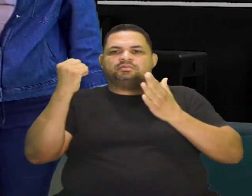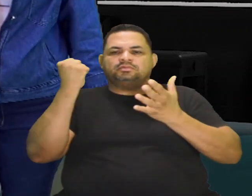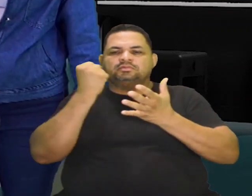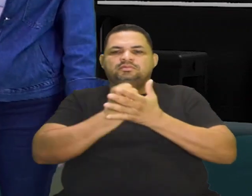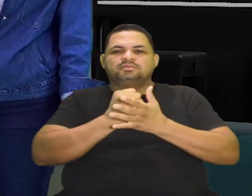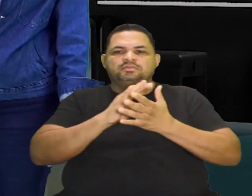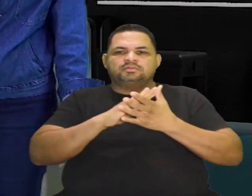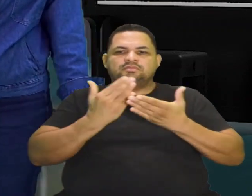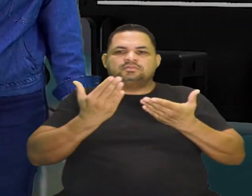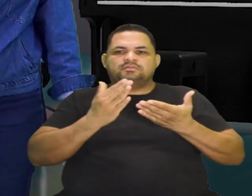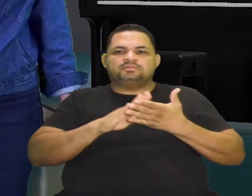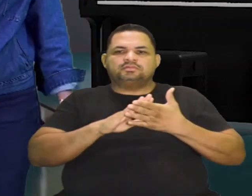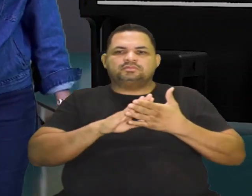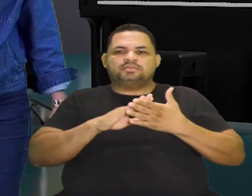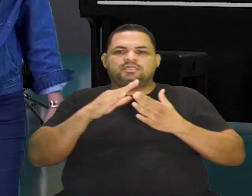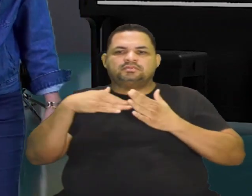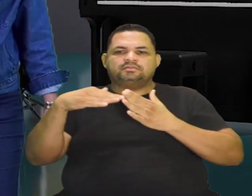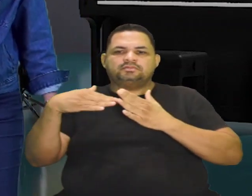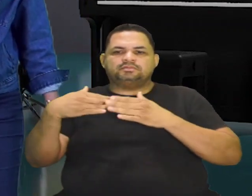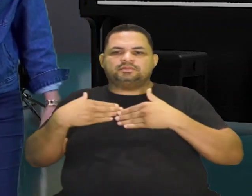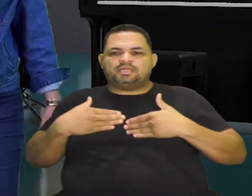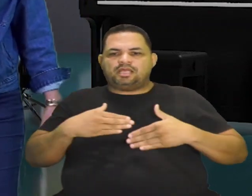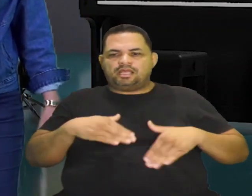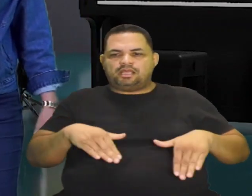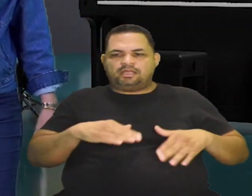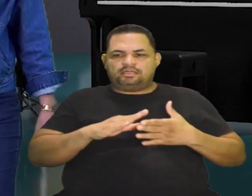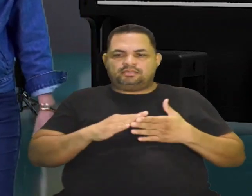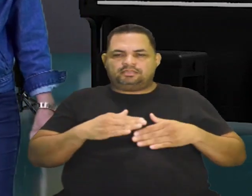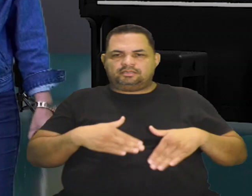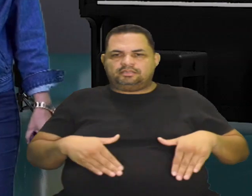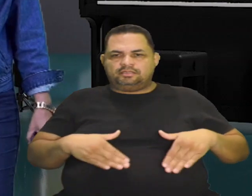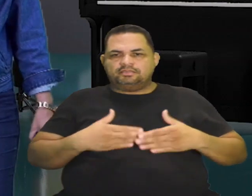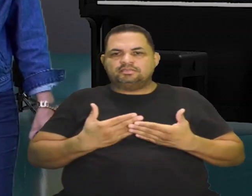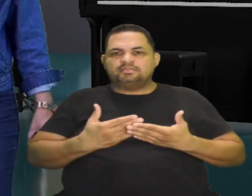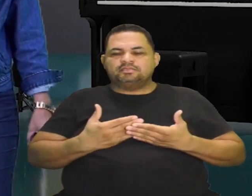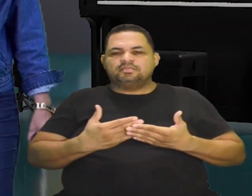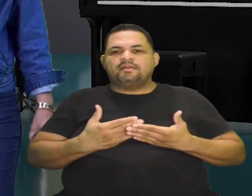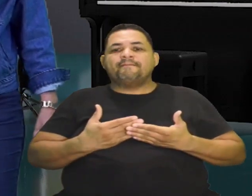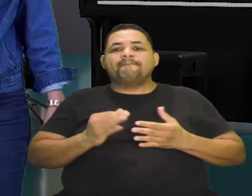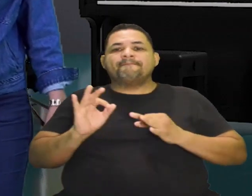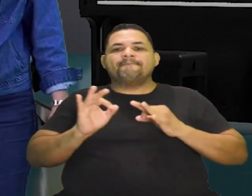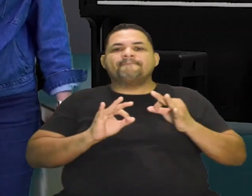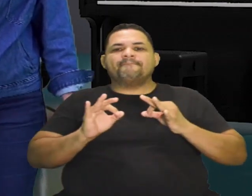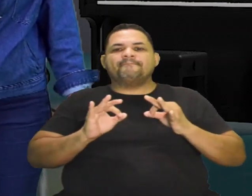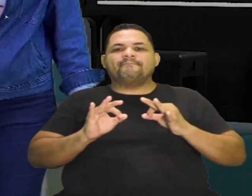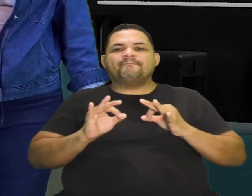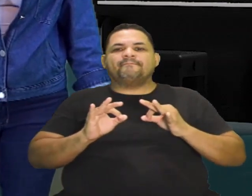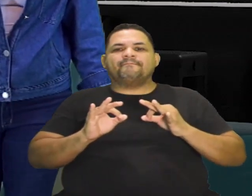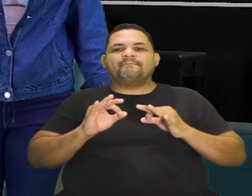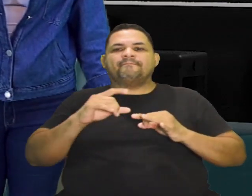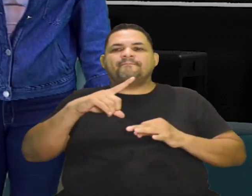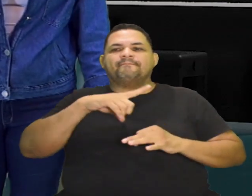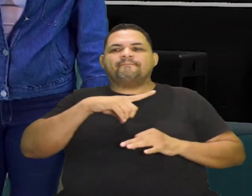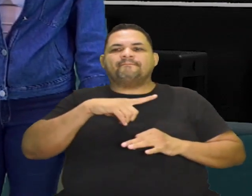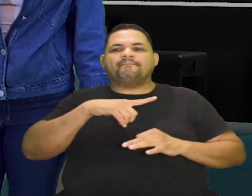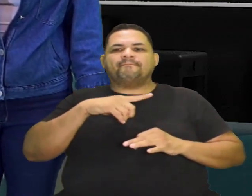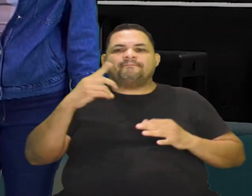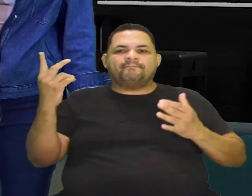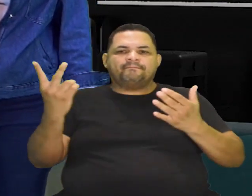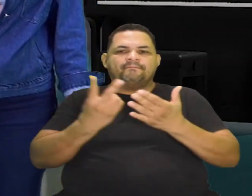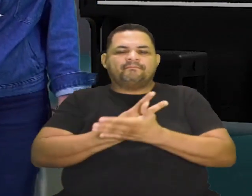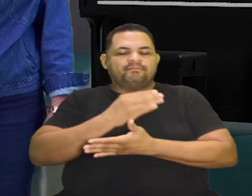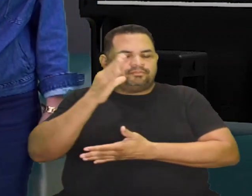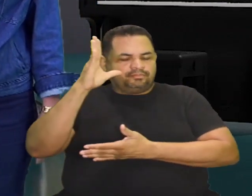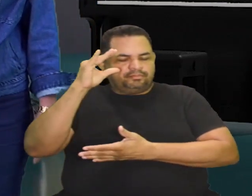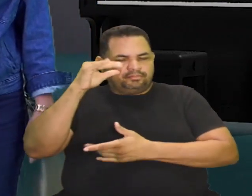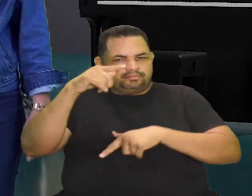tirar a nudez lá dos personagens, viu? Porém, ainda aparecem alguns, né? Então, é uma situação aí interessante aí